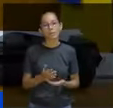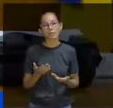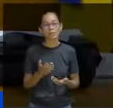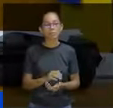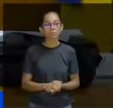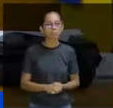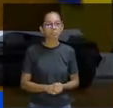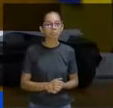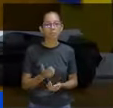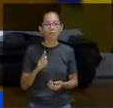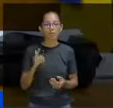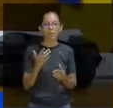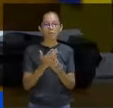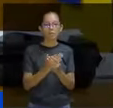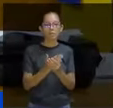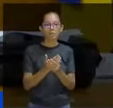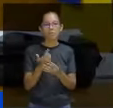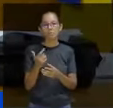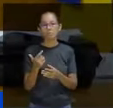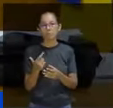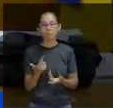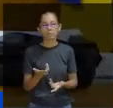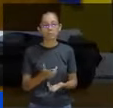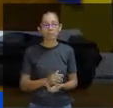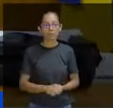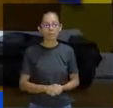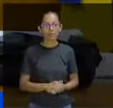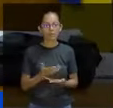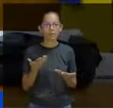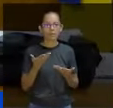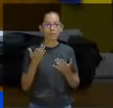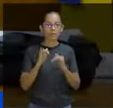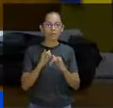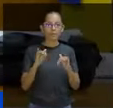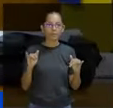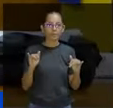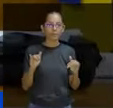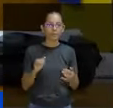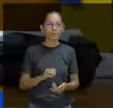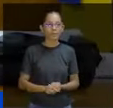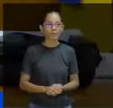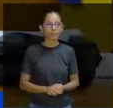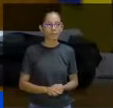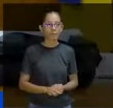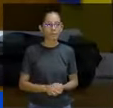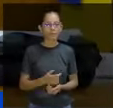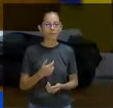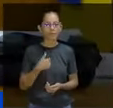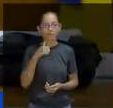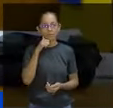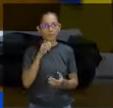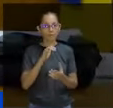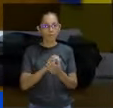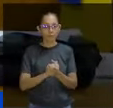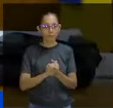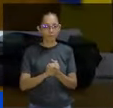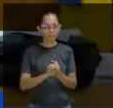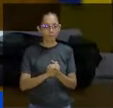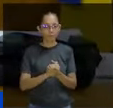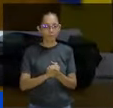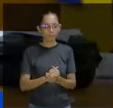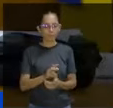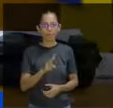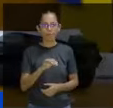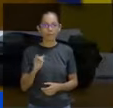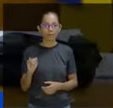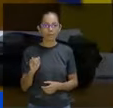nenhuma proposição, comunicações, eu quero dizer para Vossas Excelências que minha esposa vai concorrer ao pleito, né,